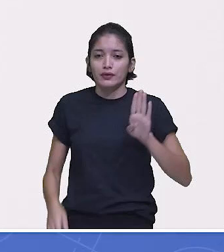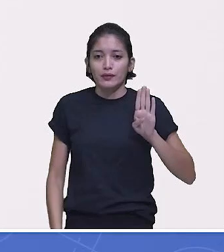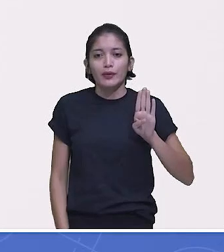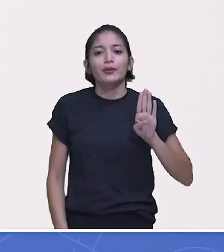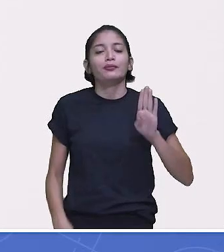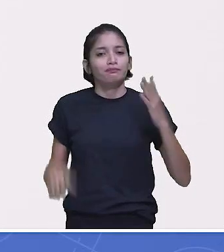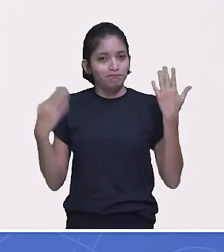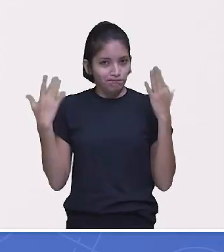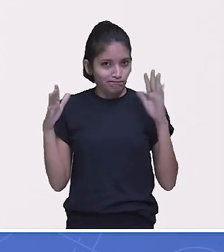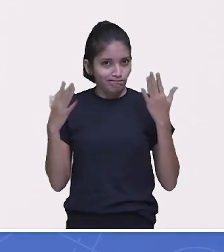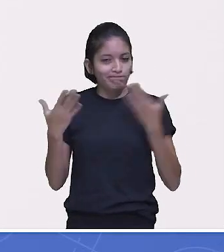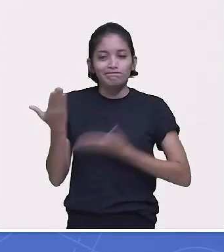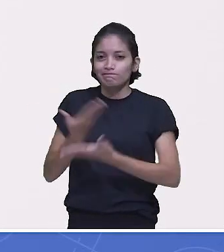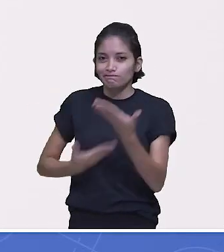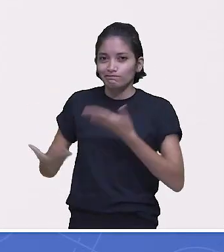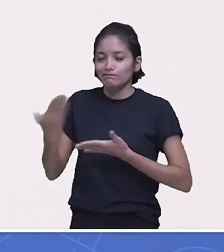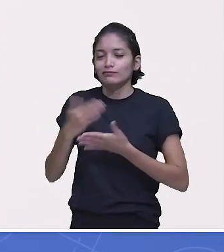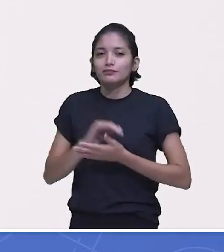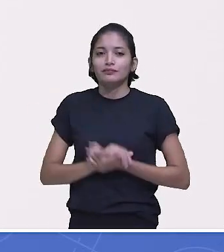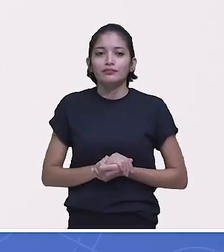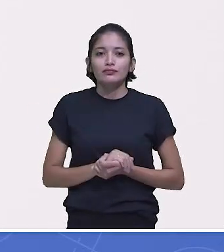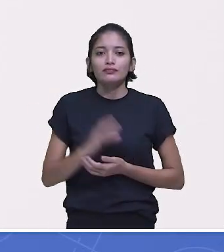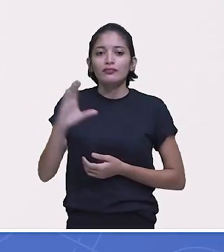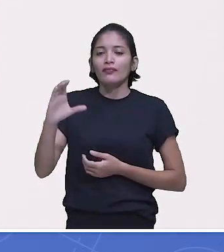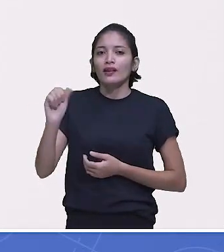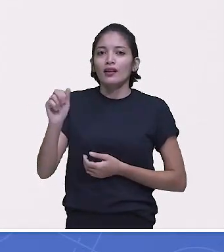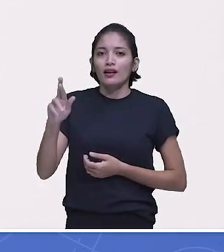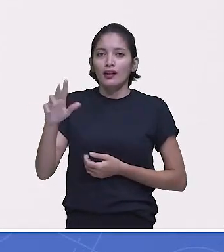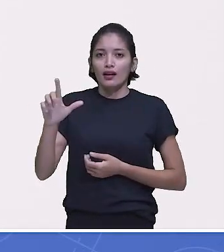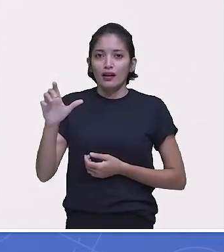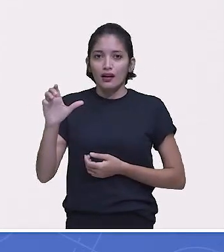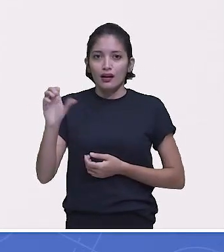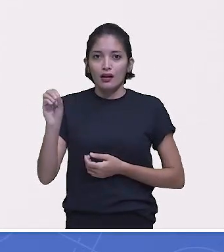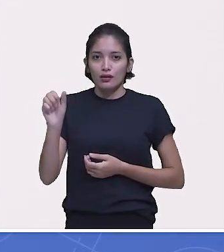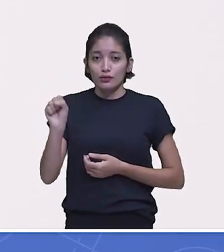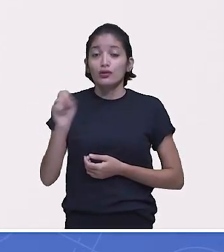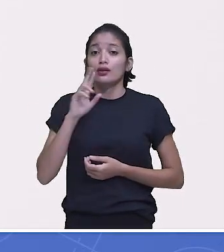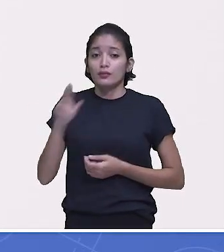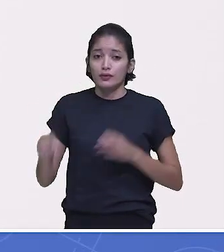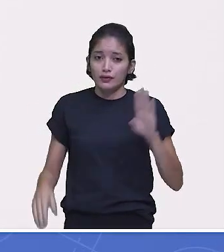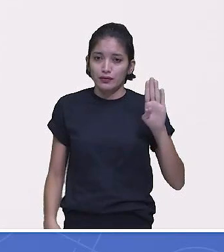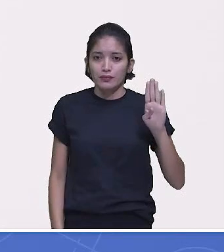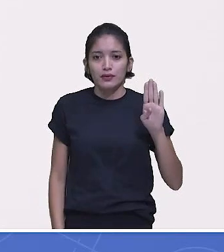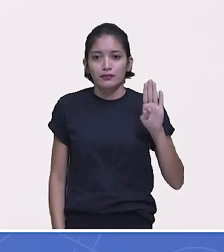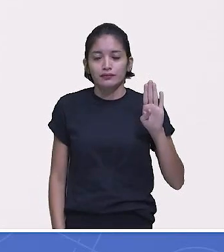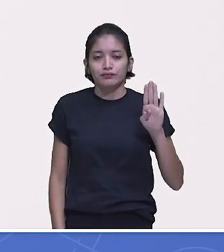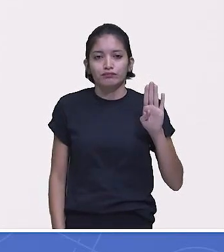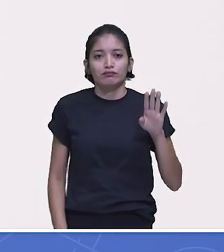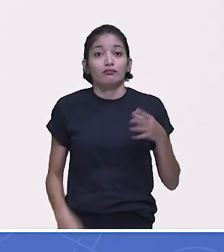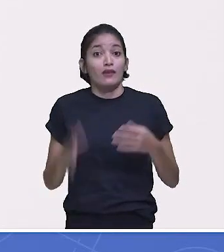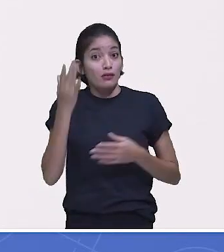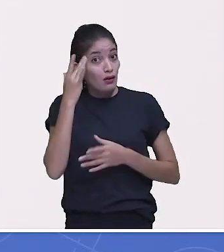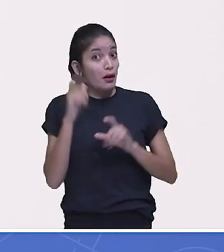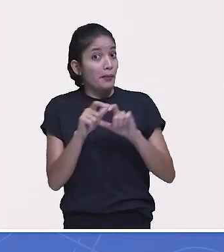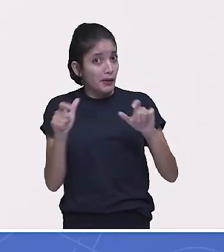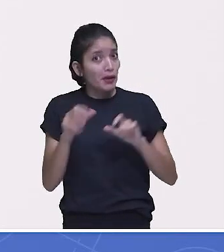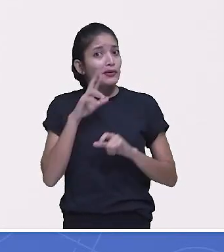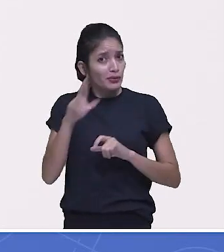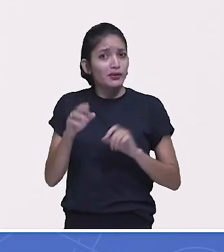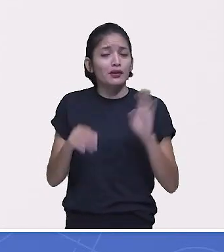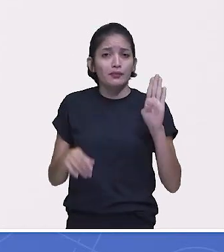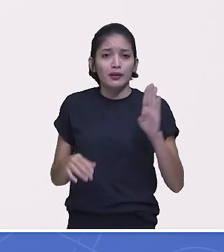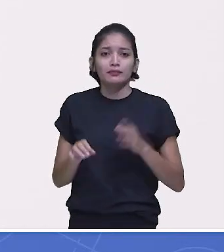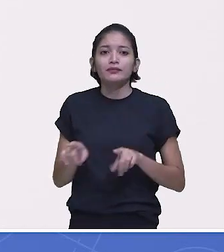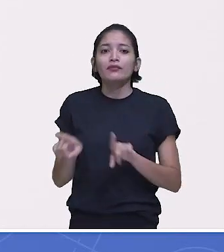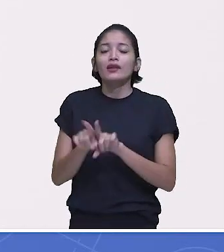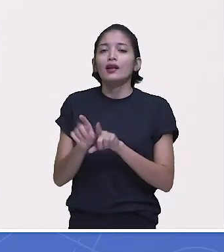José Vinícius, pela participação. O Carlos, alternativa B. Opa, rapaz, eu acho que vai ser a B mesmo, né? A